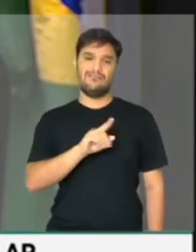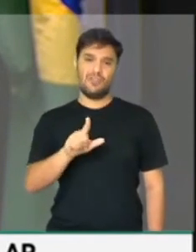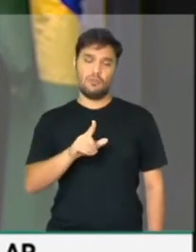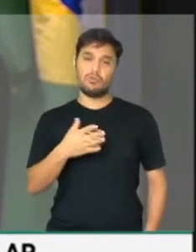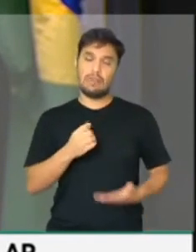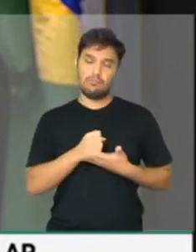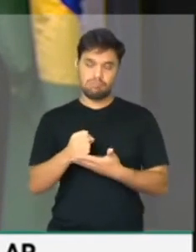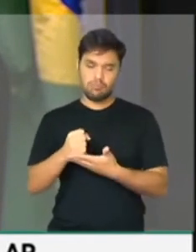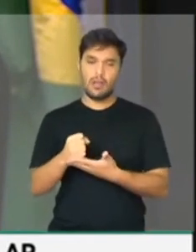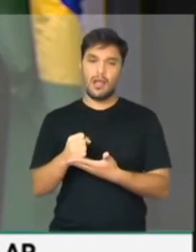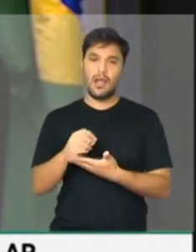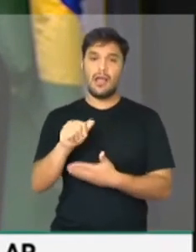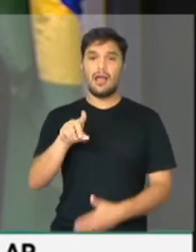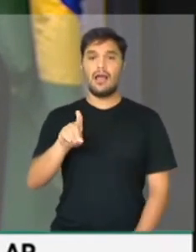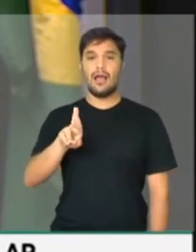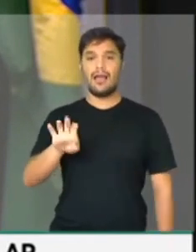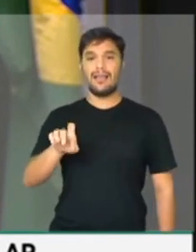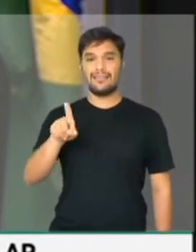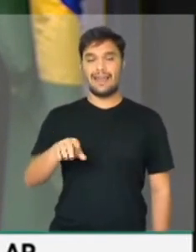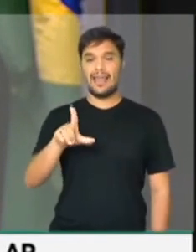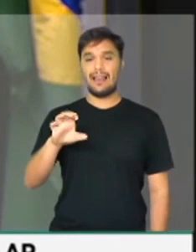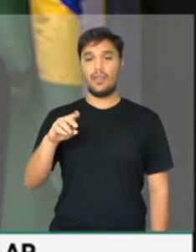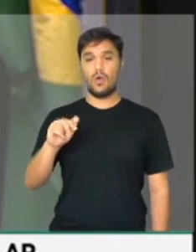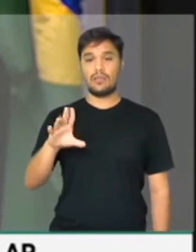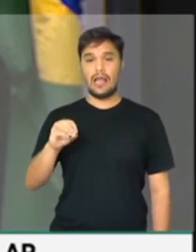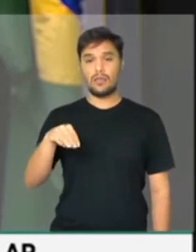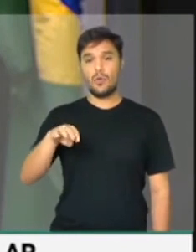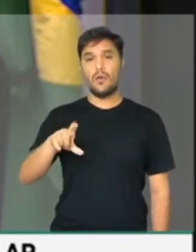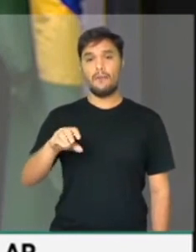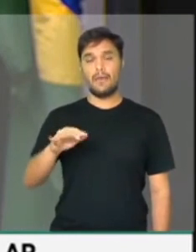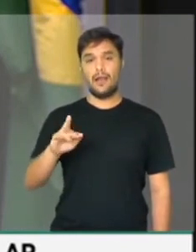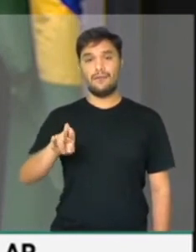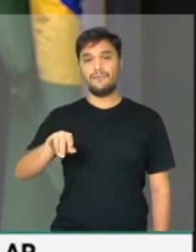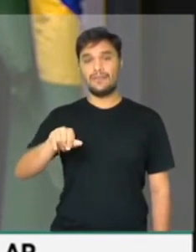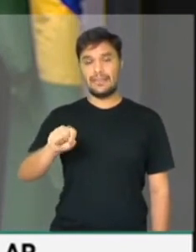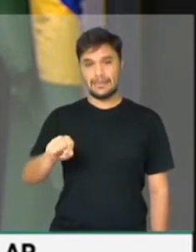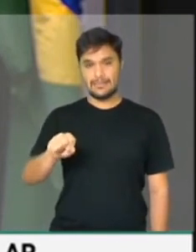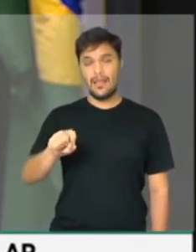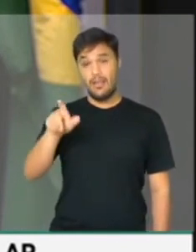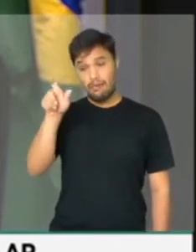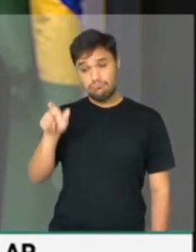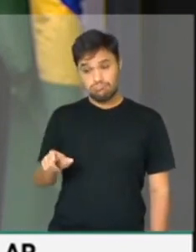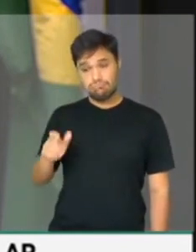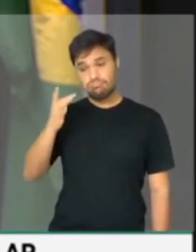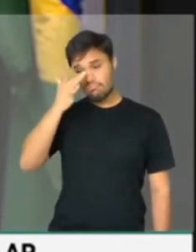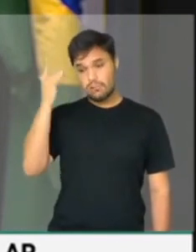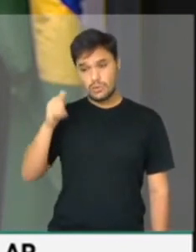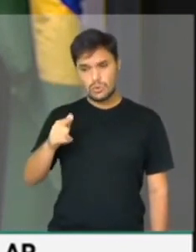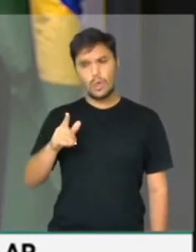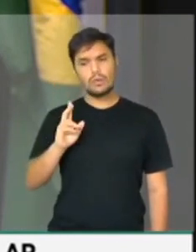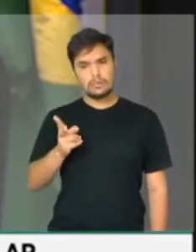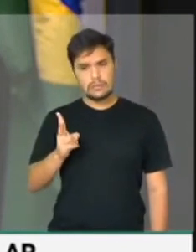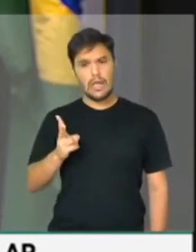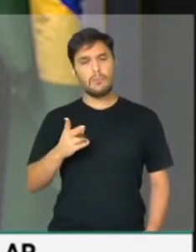ele, André Leonardo Melo Frias, uma pessoa que terá